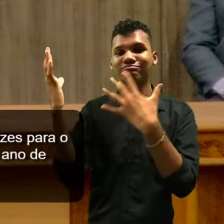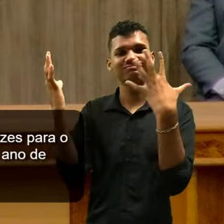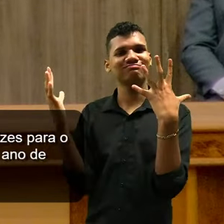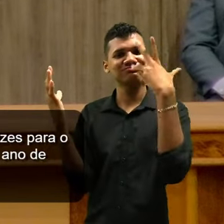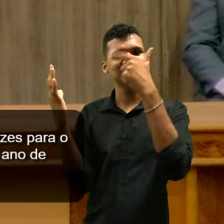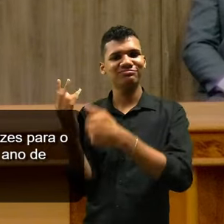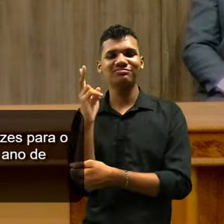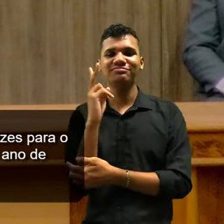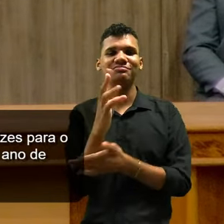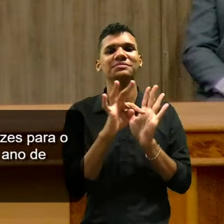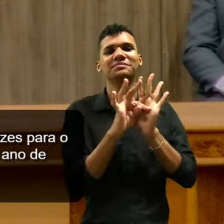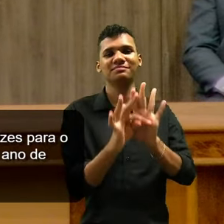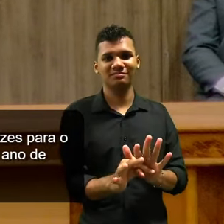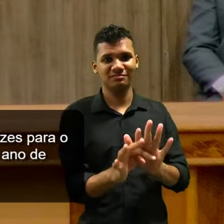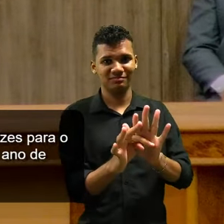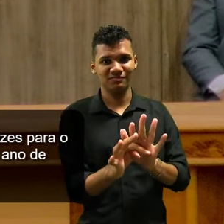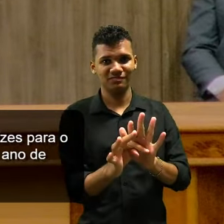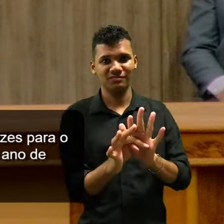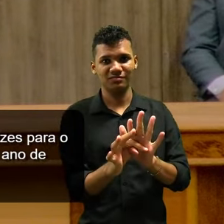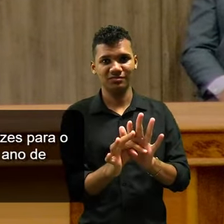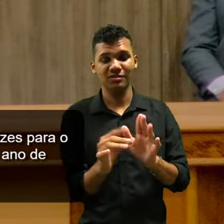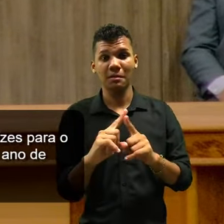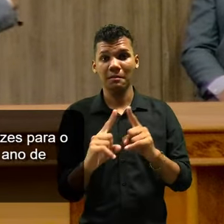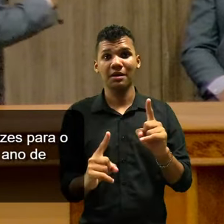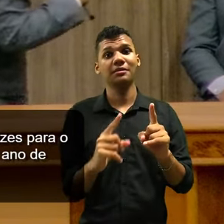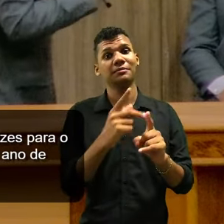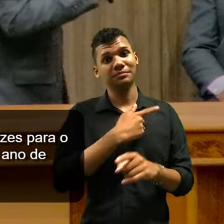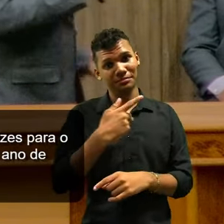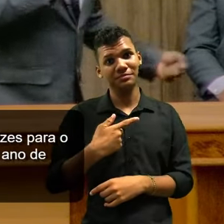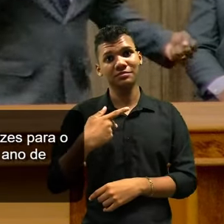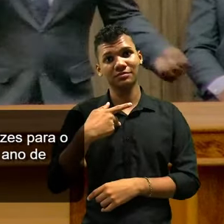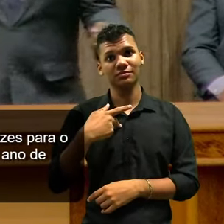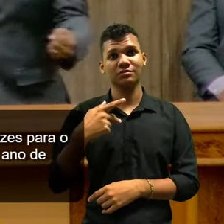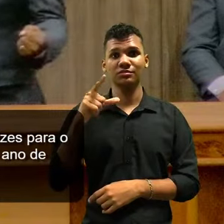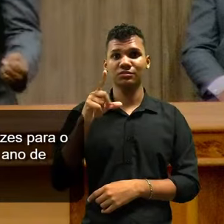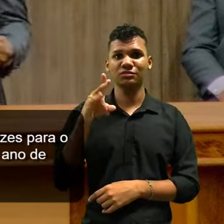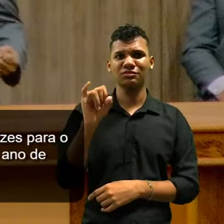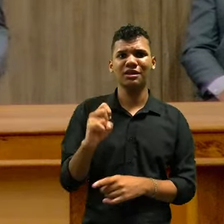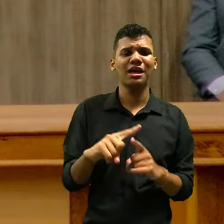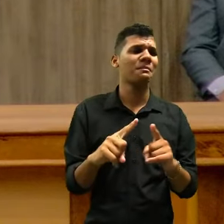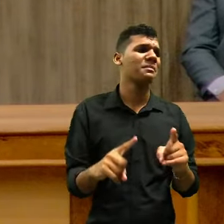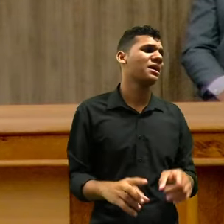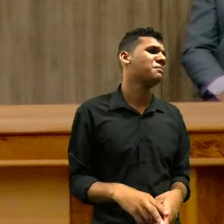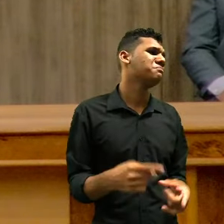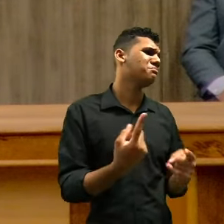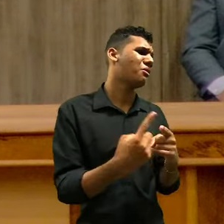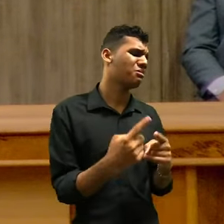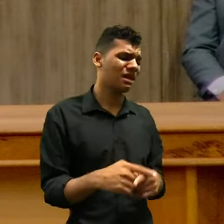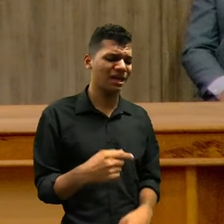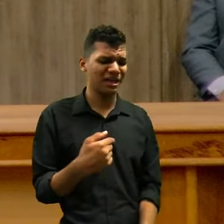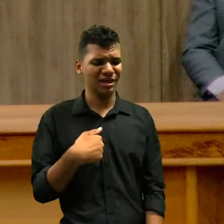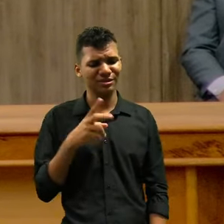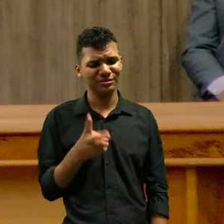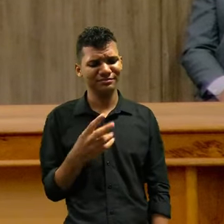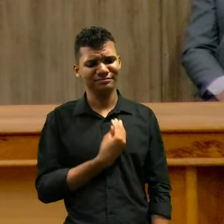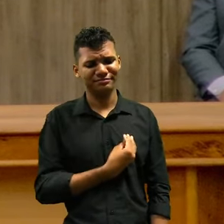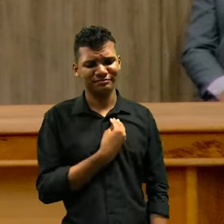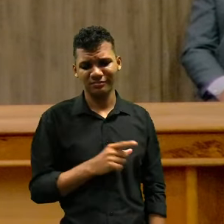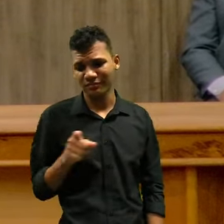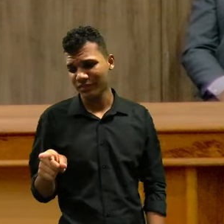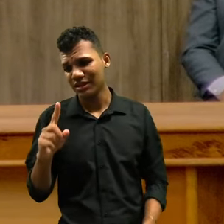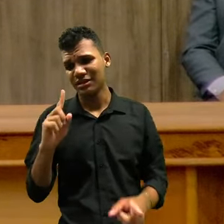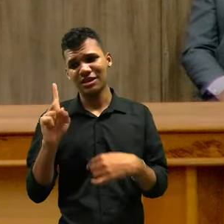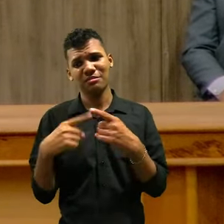frutos eu era pastor luí Fernando eu era tão atuante nesta igreja depois que o pastor